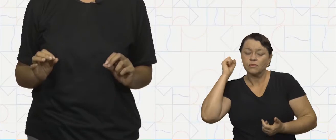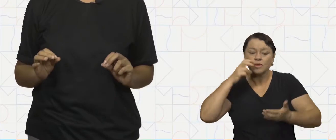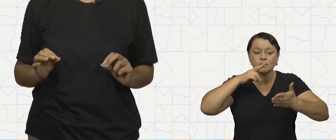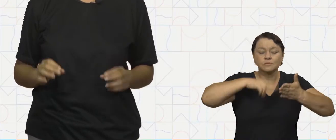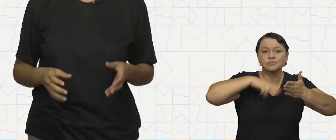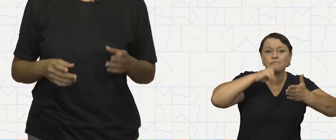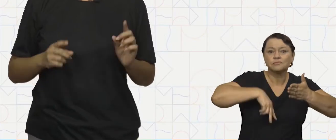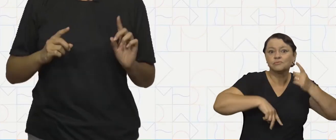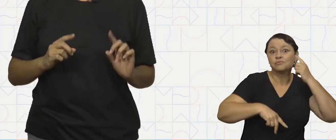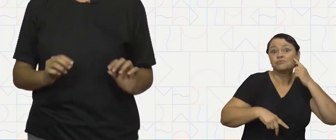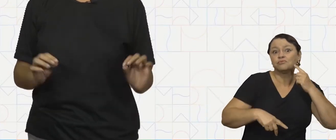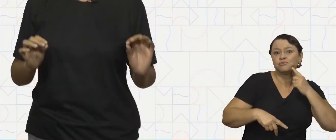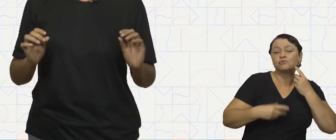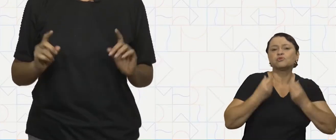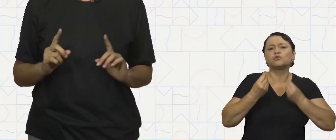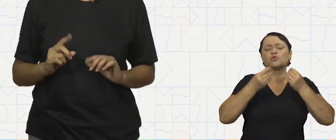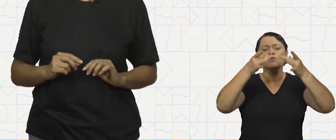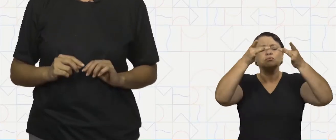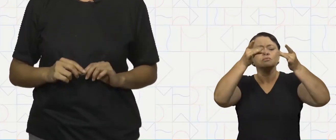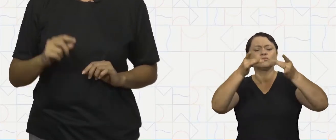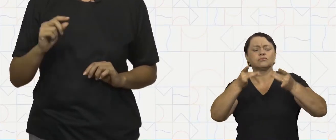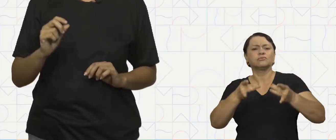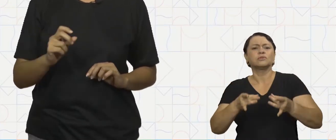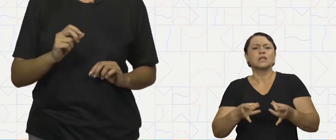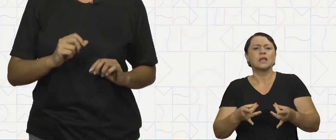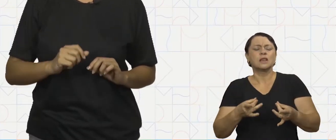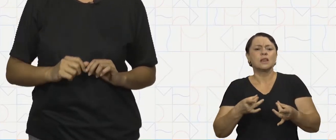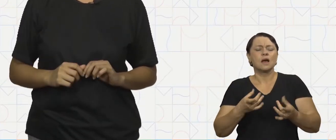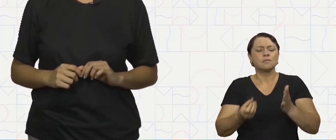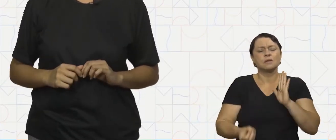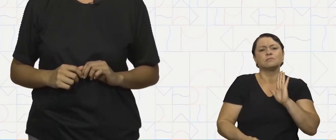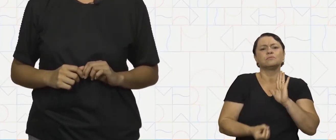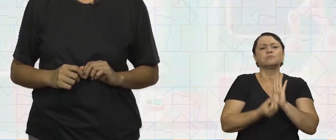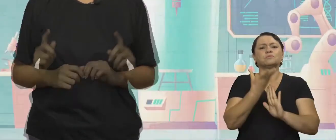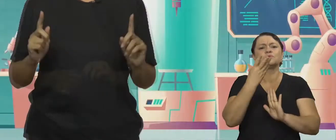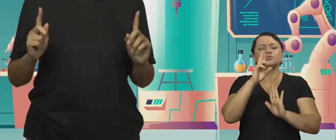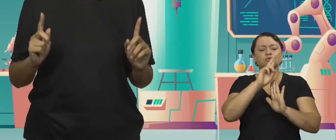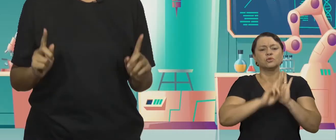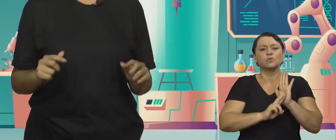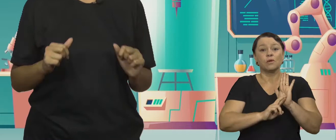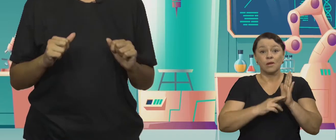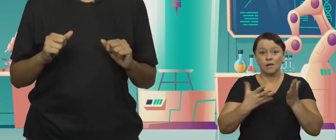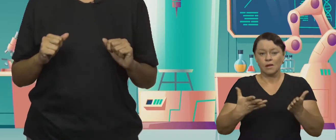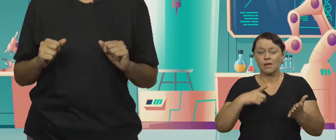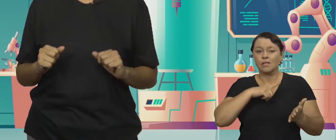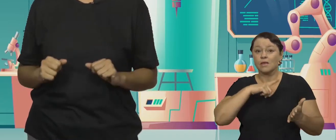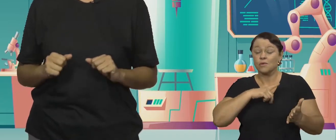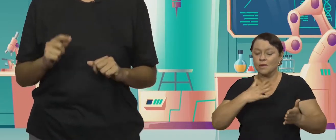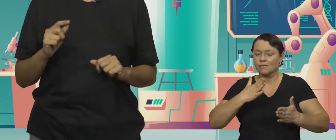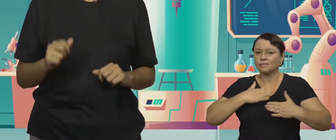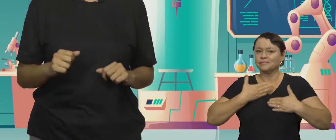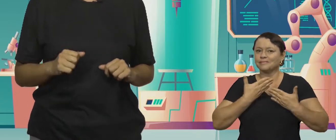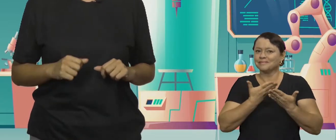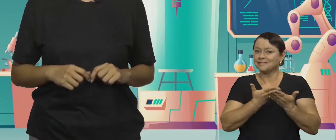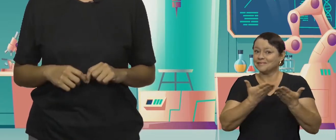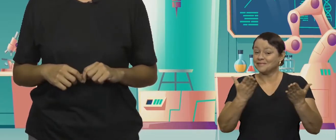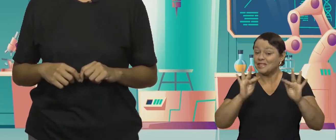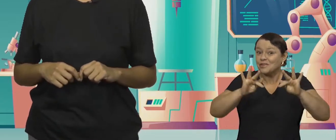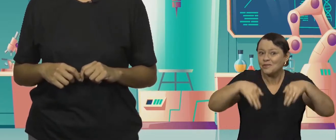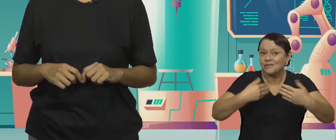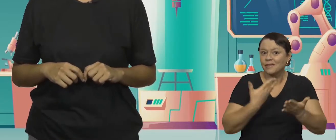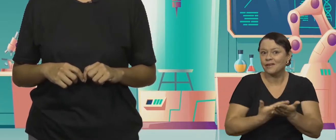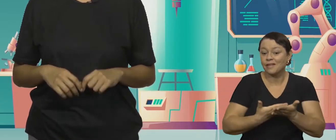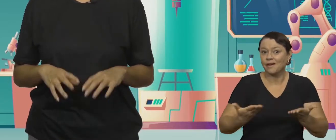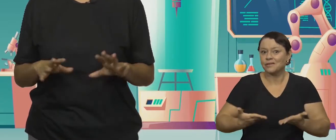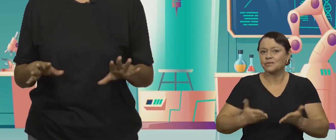de um texto e os passos para produzir um relato oral sobre ele. Tenho uma surpresa para vocês no